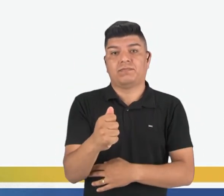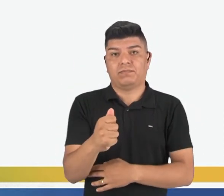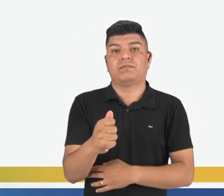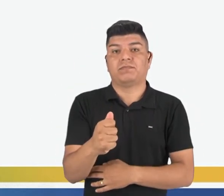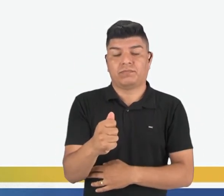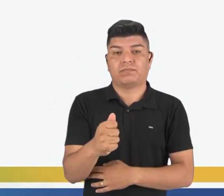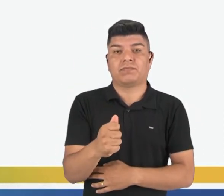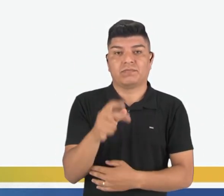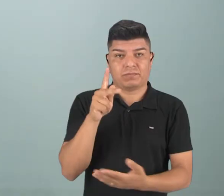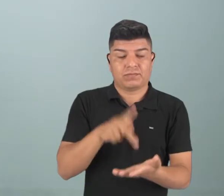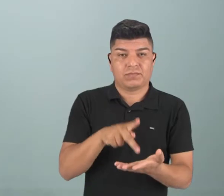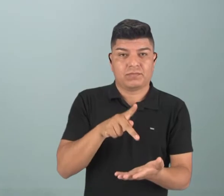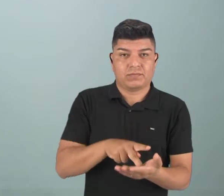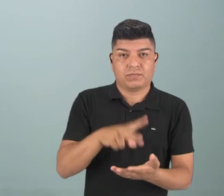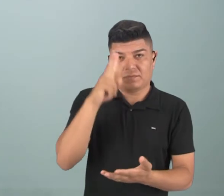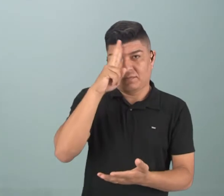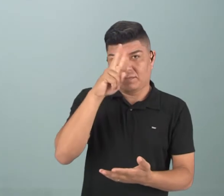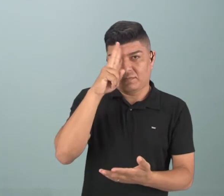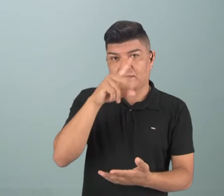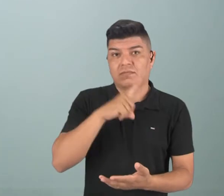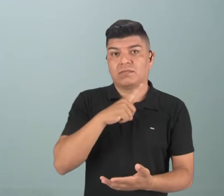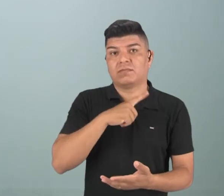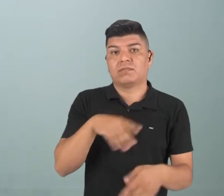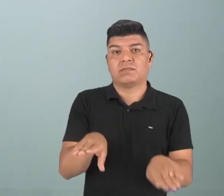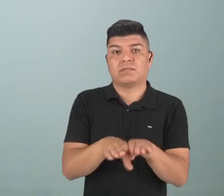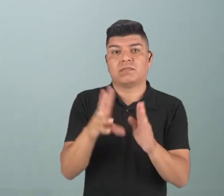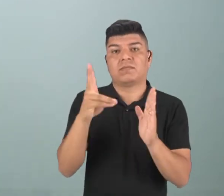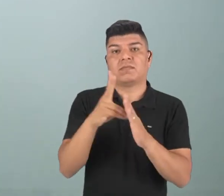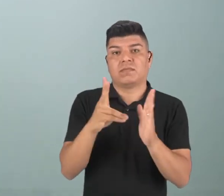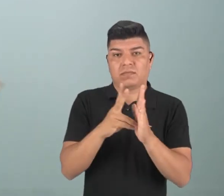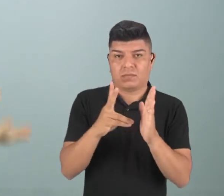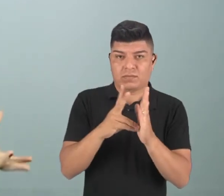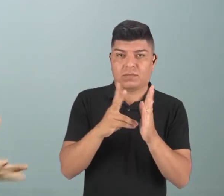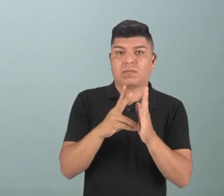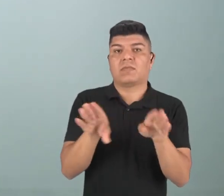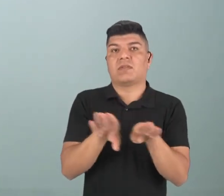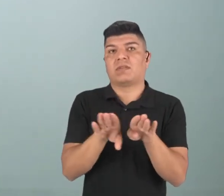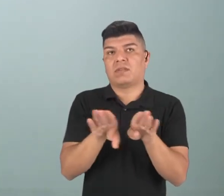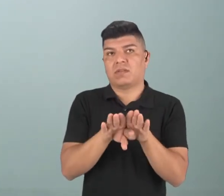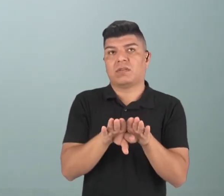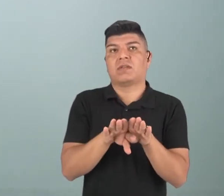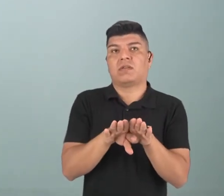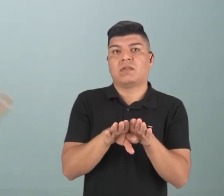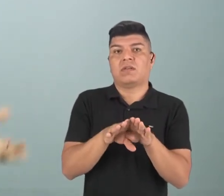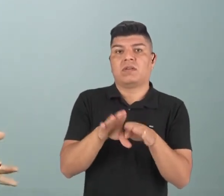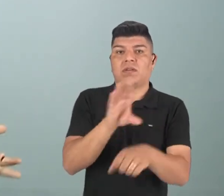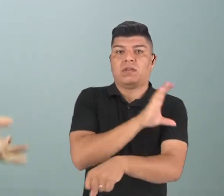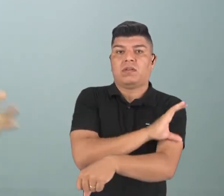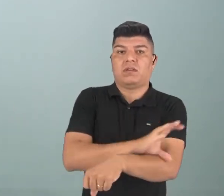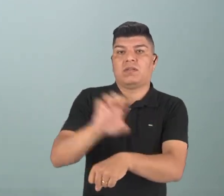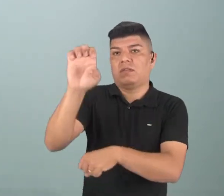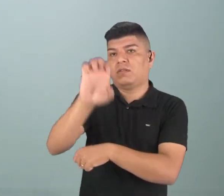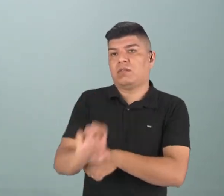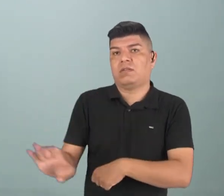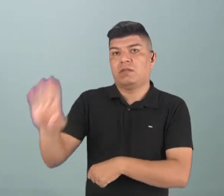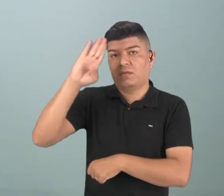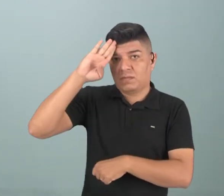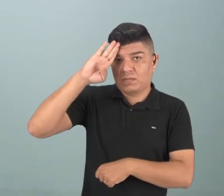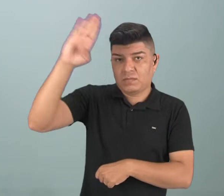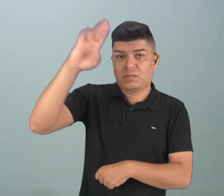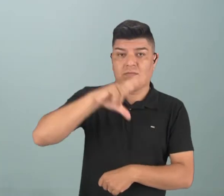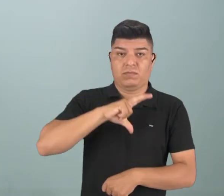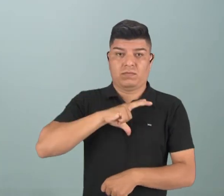africanos, não é verdade? Lembrando que nós temos também os indígenas e, obviamente, né, a cultura europeia, principalmente